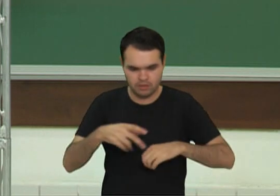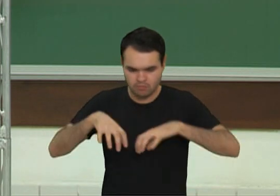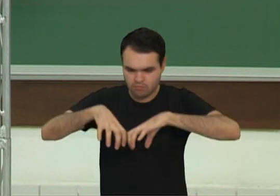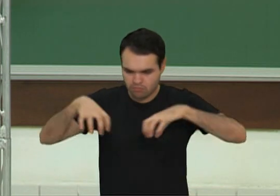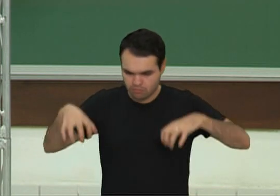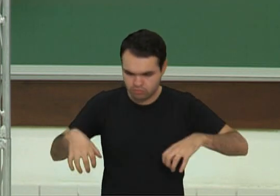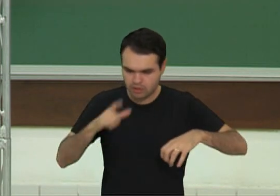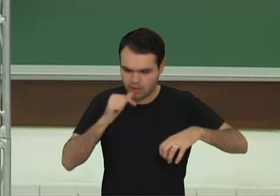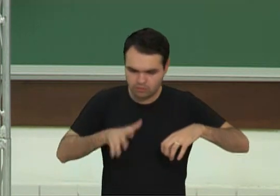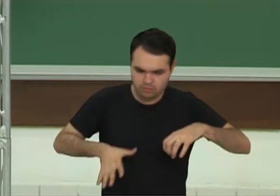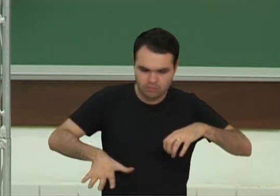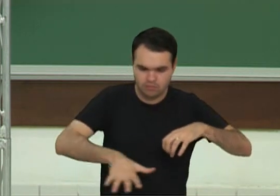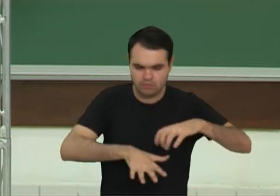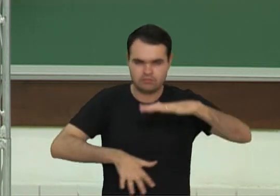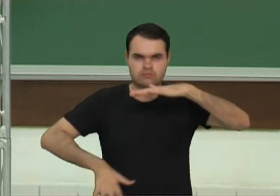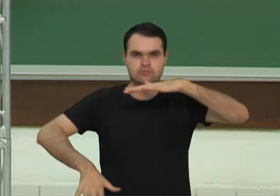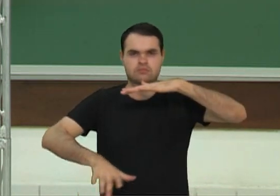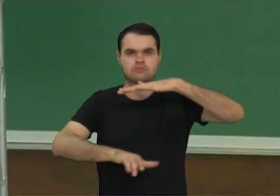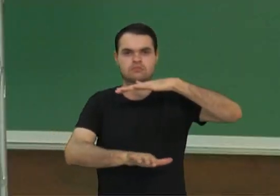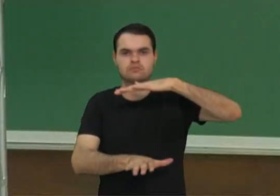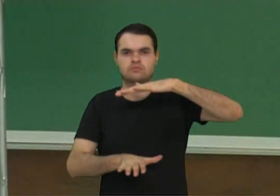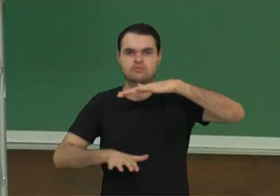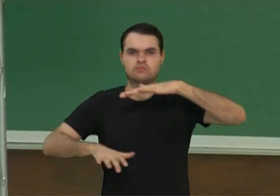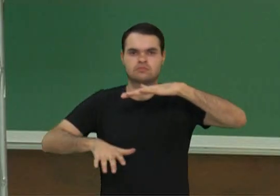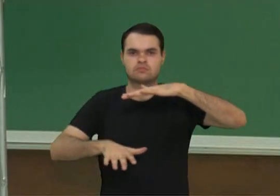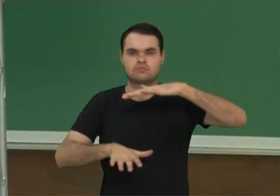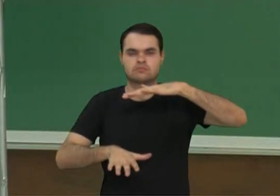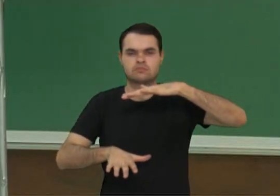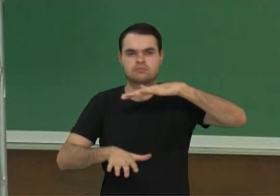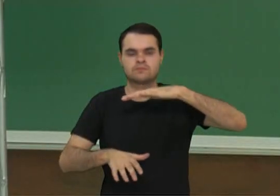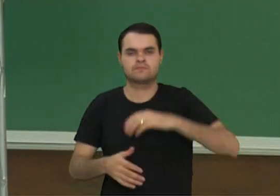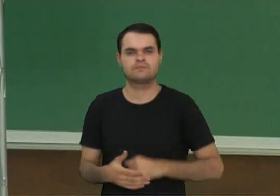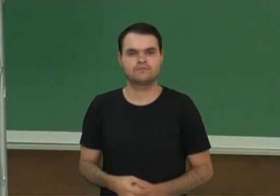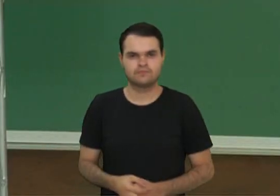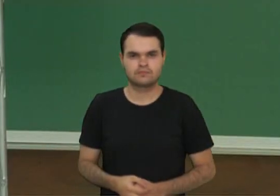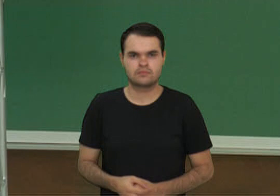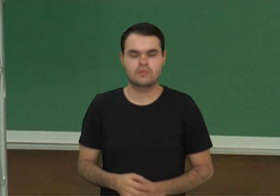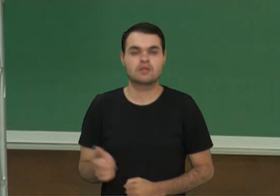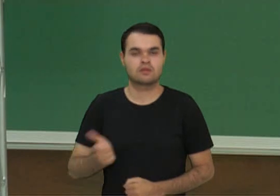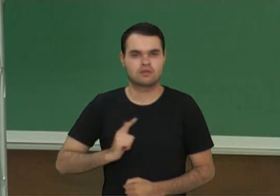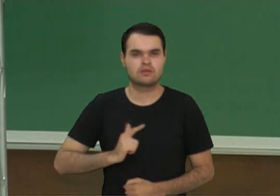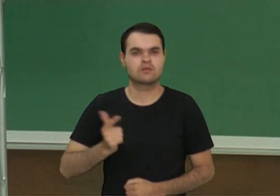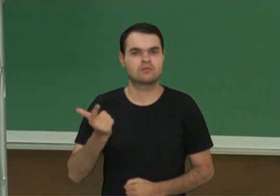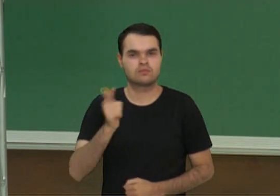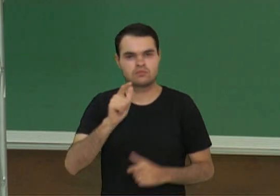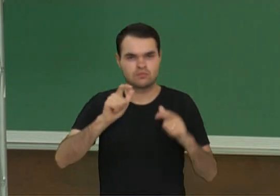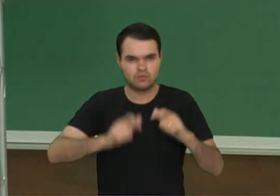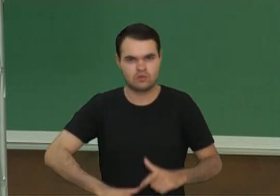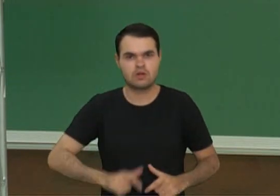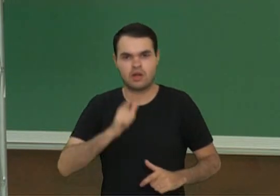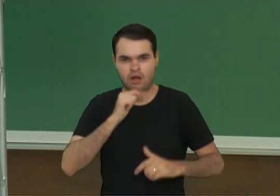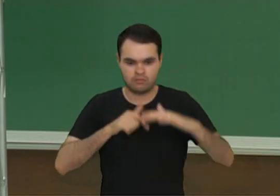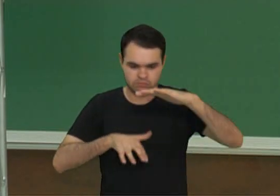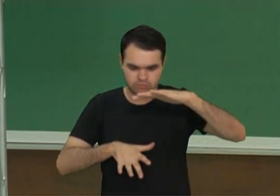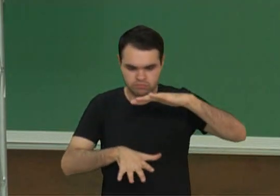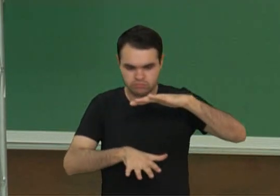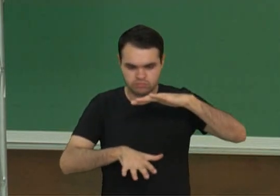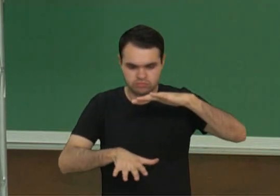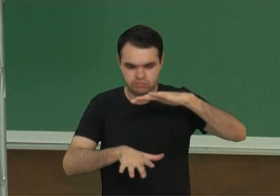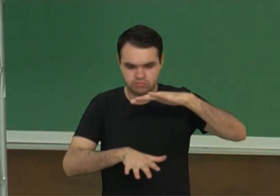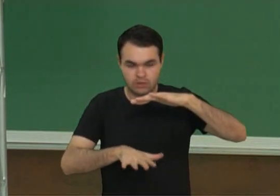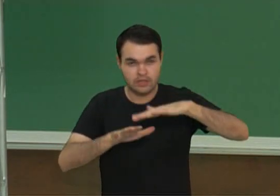se armazenasse no subsolo. E existem locais onde essa água do subsolo ela acaba aflorando novamente, acaba